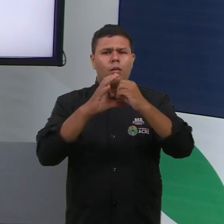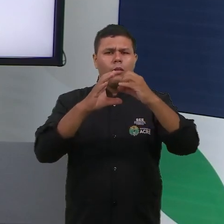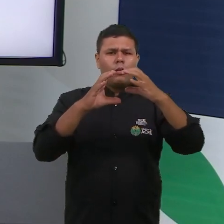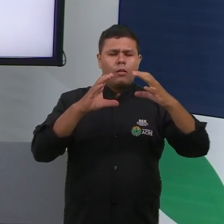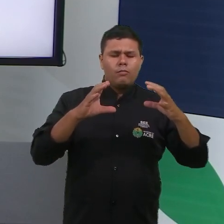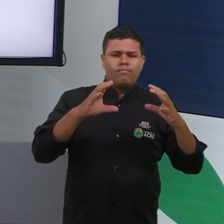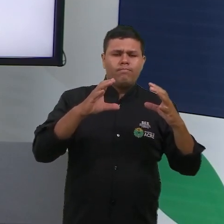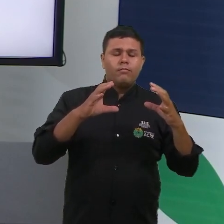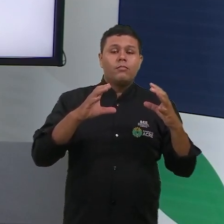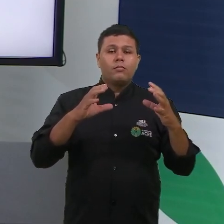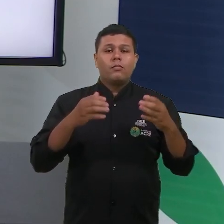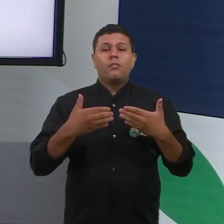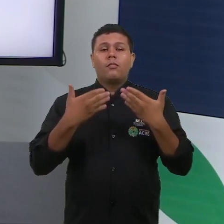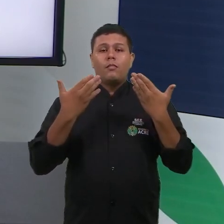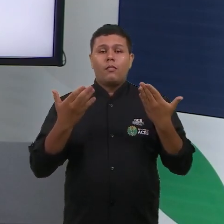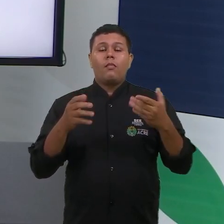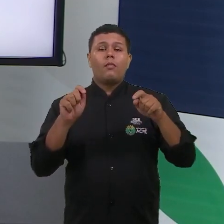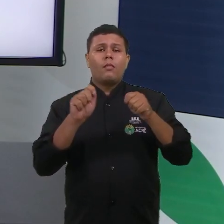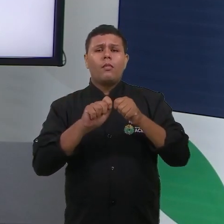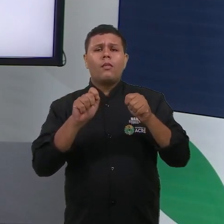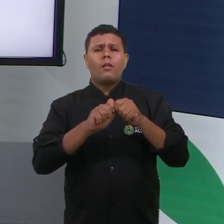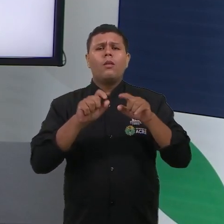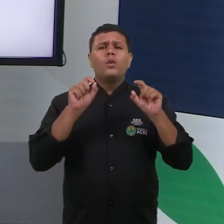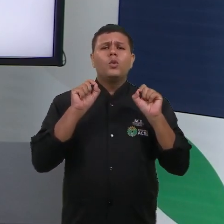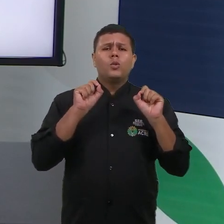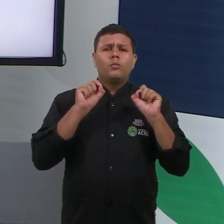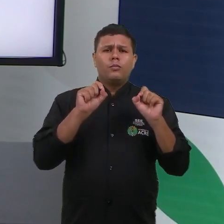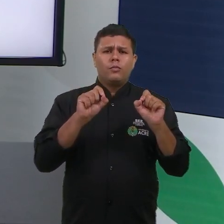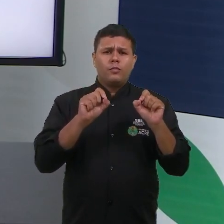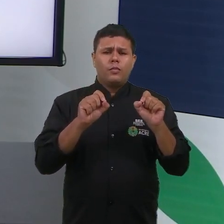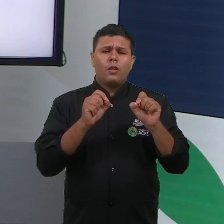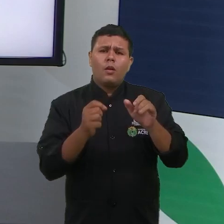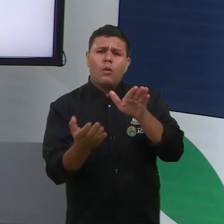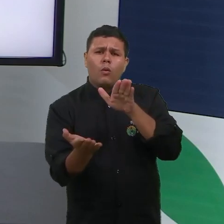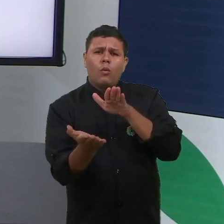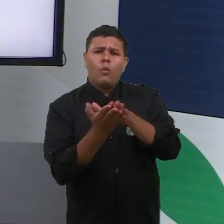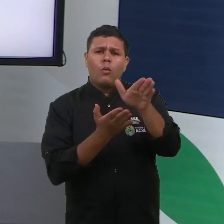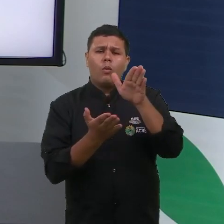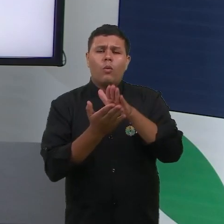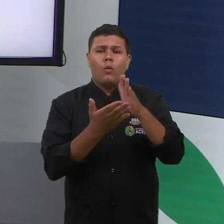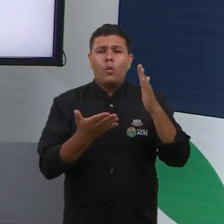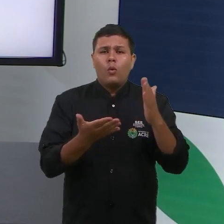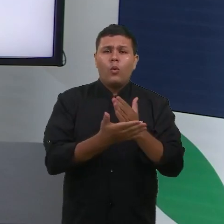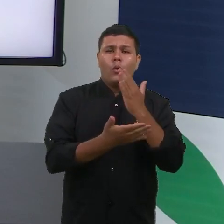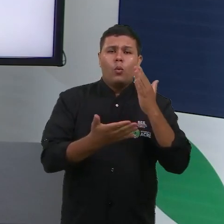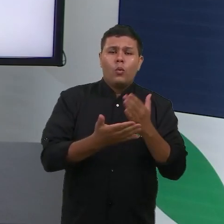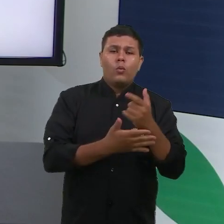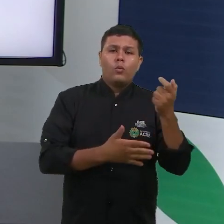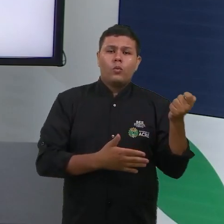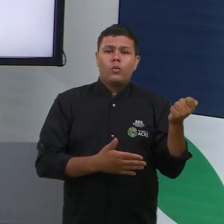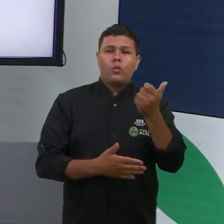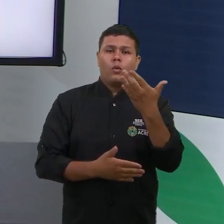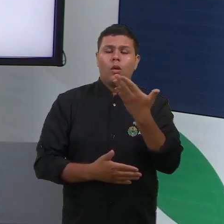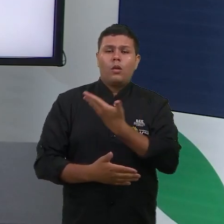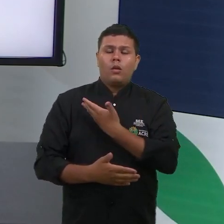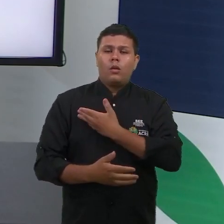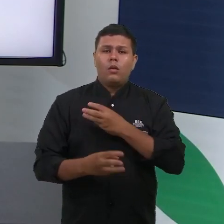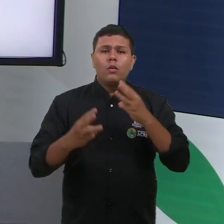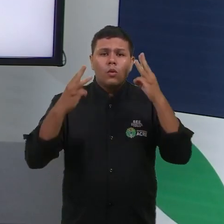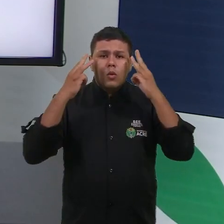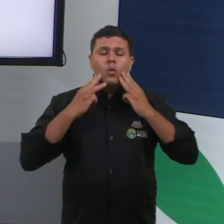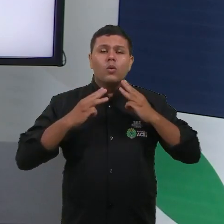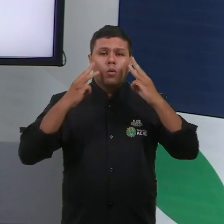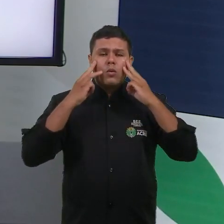ele. O que ele fez? Ele lançou primeiro o seu livro do que o Wallace, porque os trabalhos de